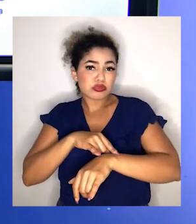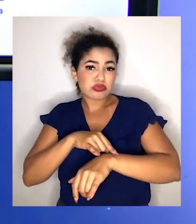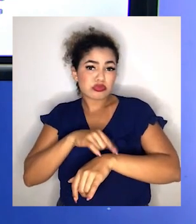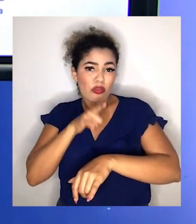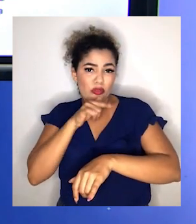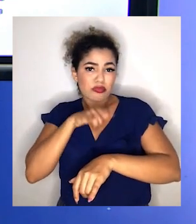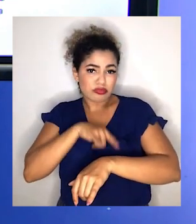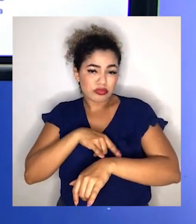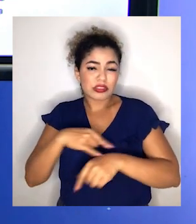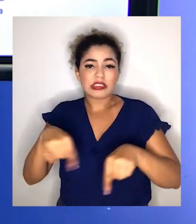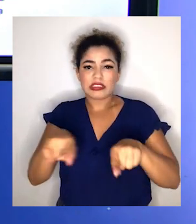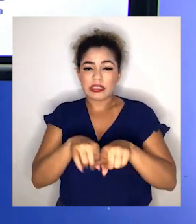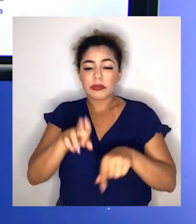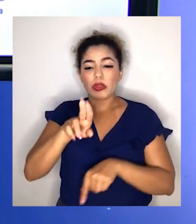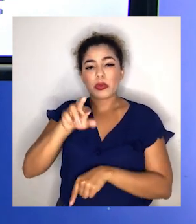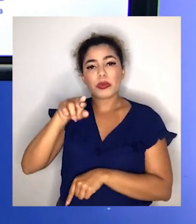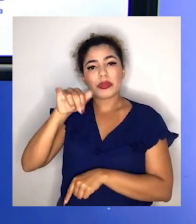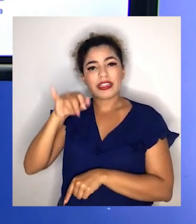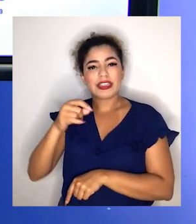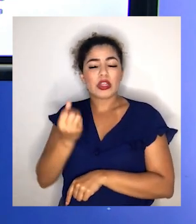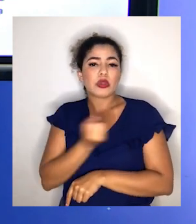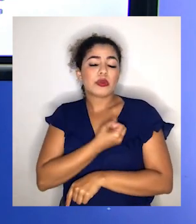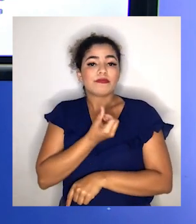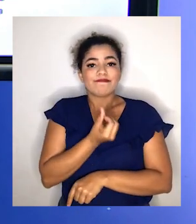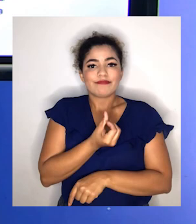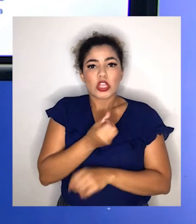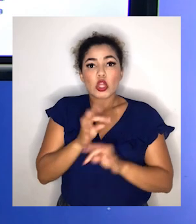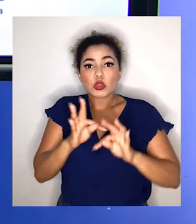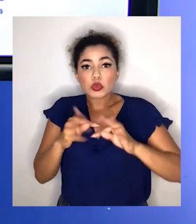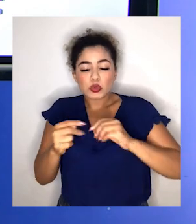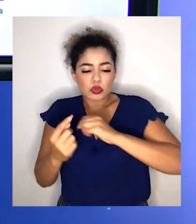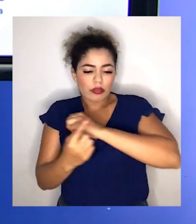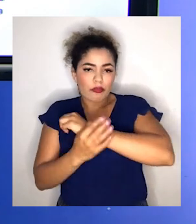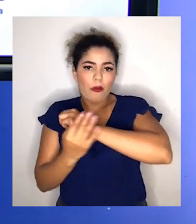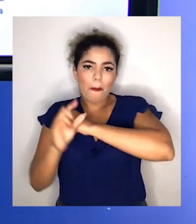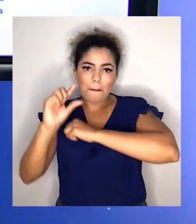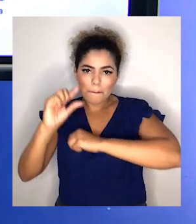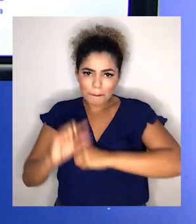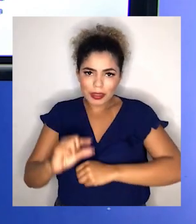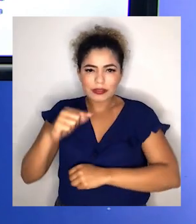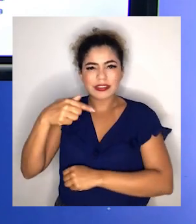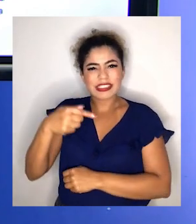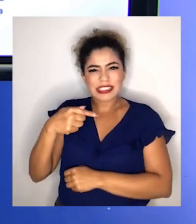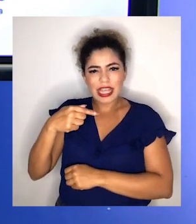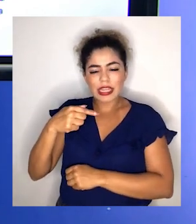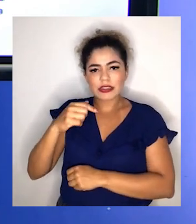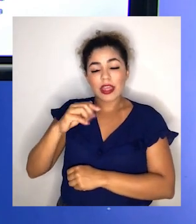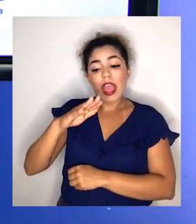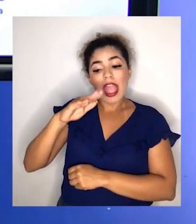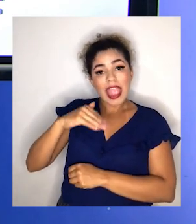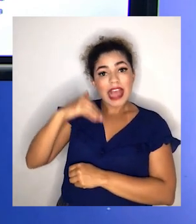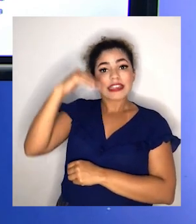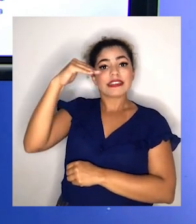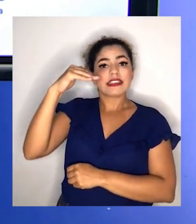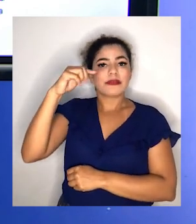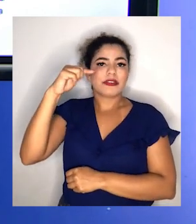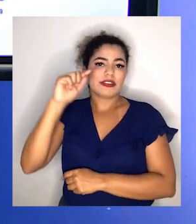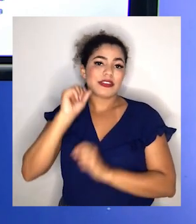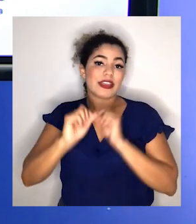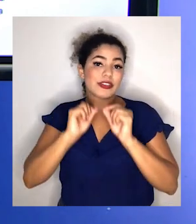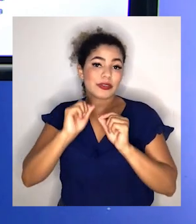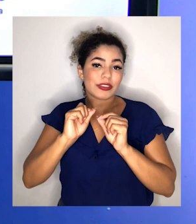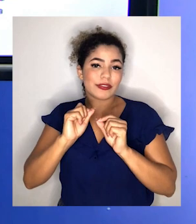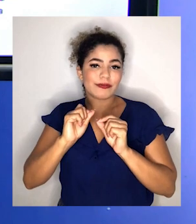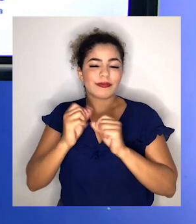6. Então, perceba, dentro dessa escala, tudo que for abaixo de 7 é considerado ácido. Tudo que for acima de 7